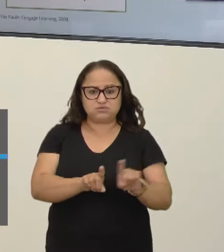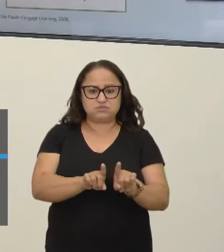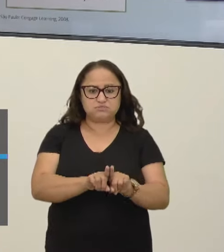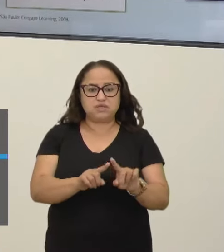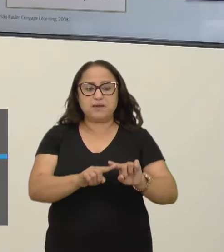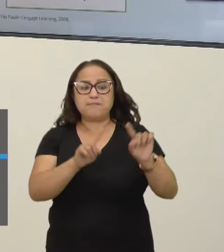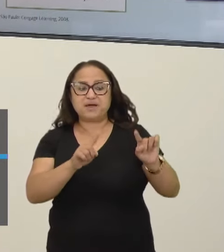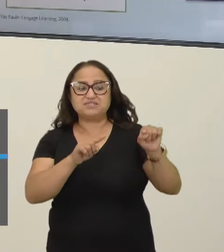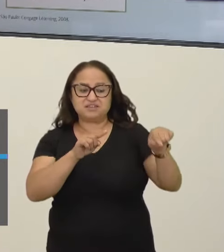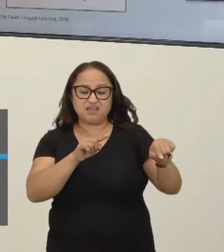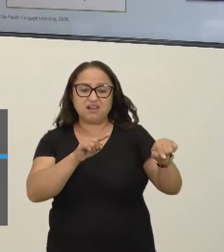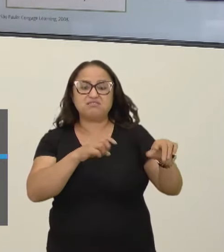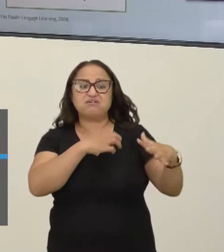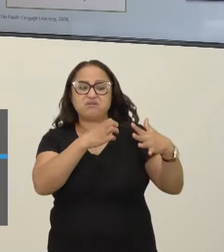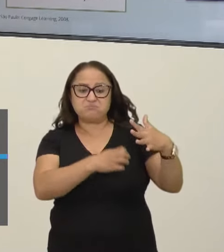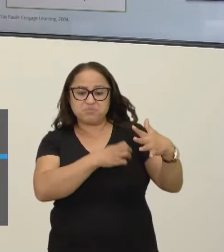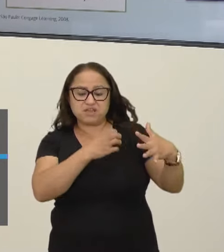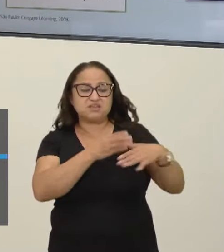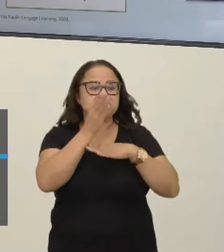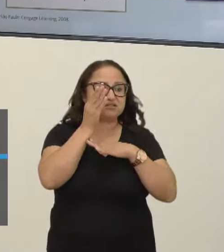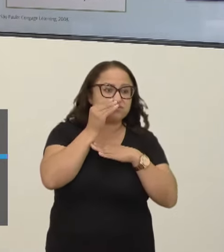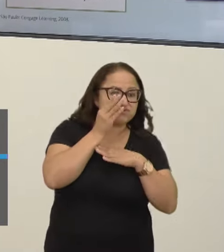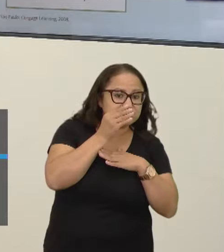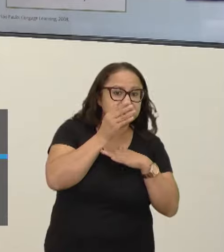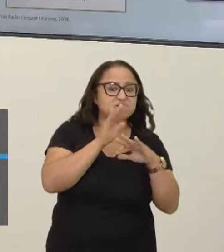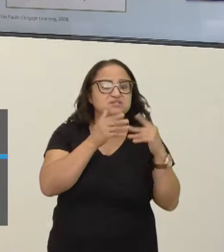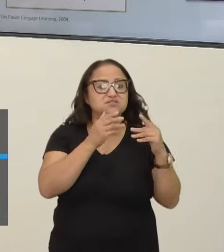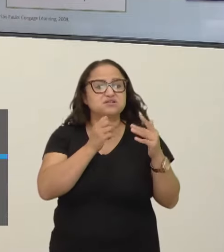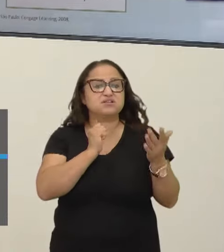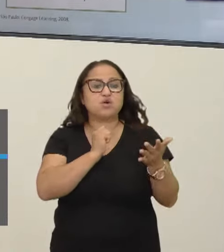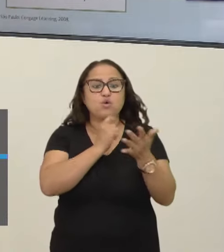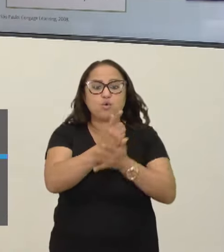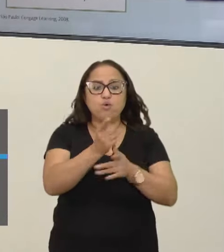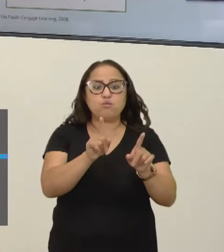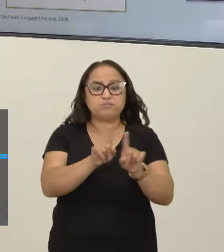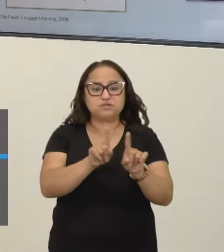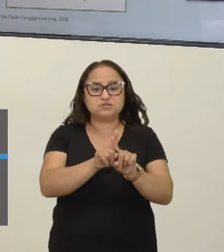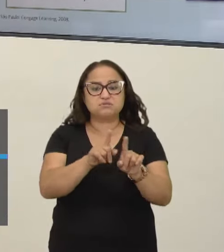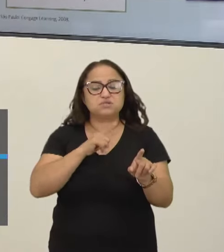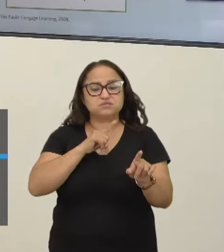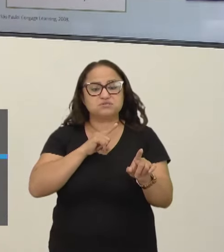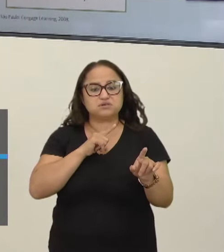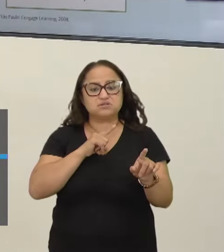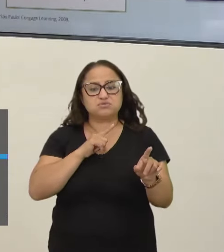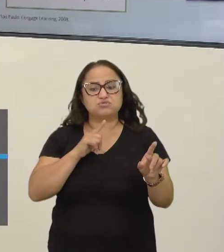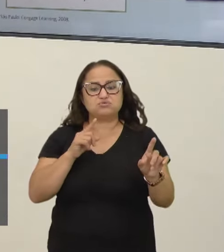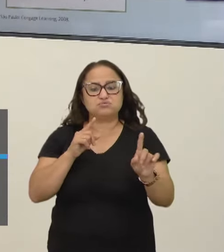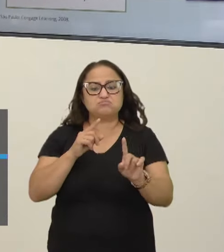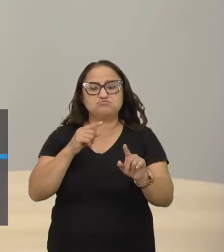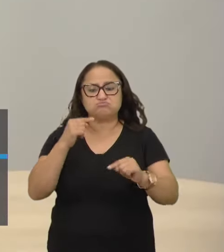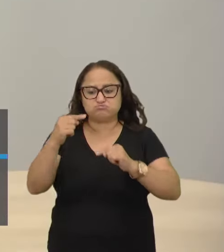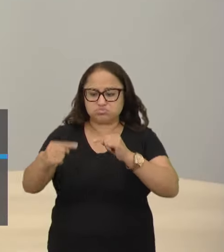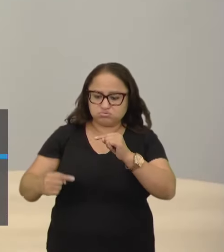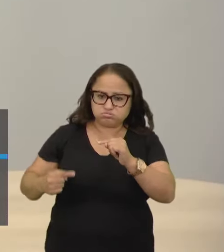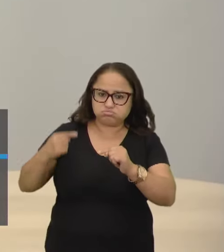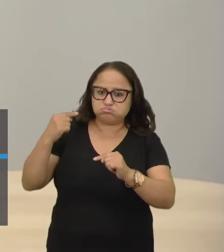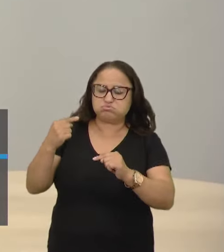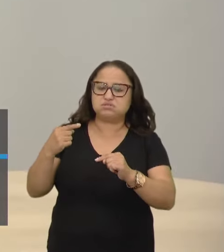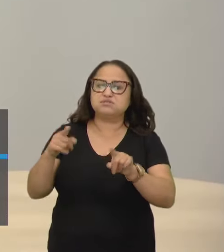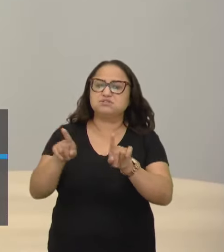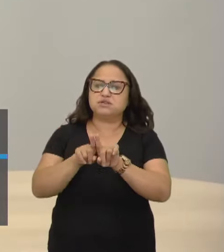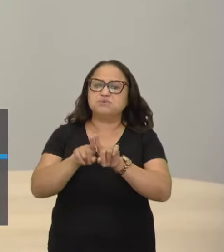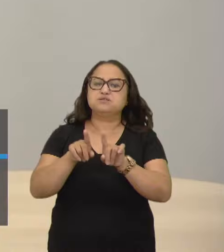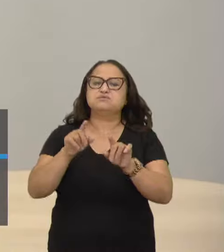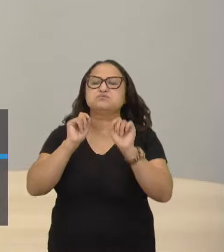têm funcionários. E esses funcionários, eles compram coisas também. Então você fica... E tem uma questão